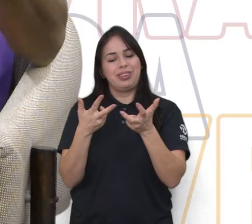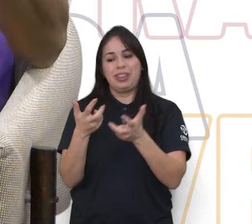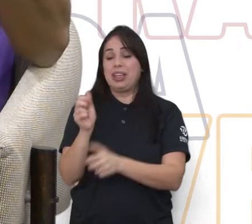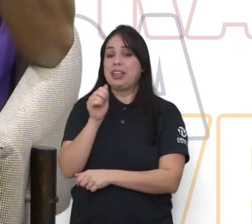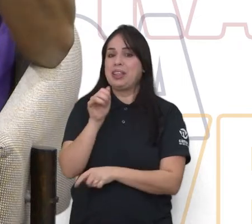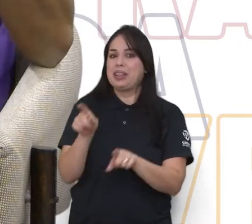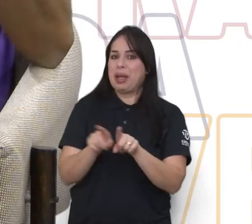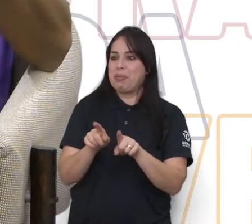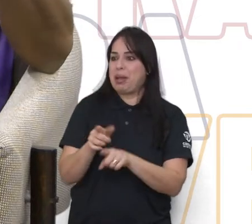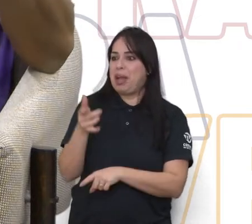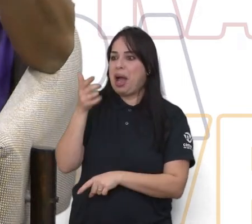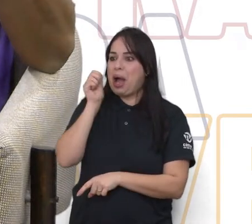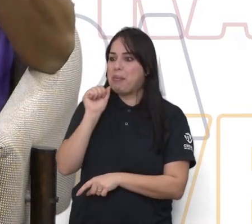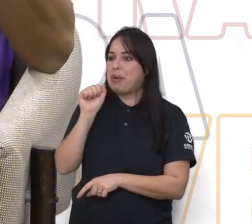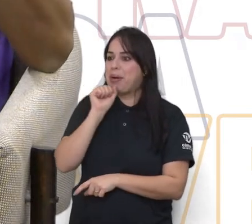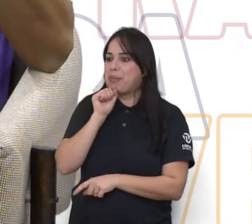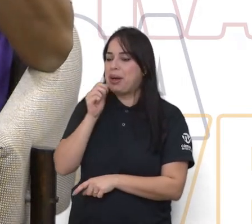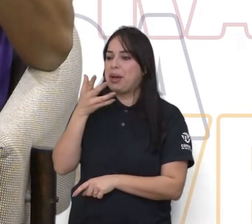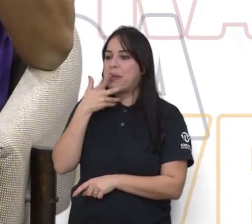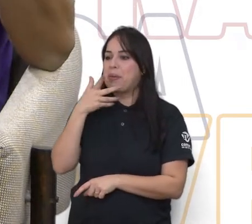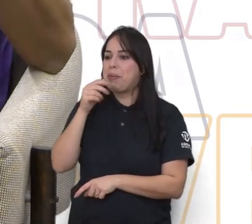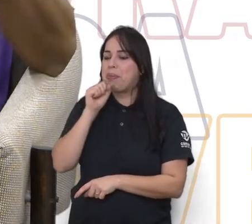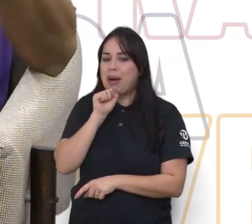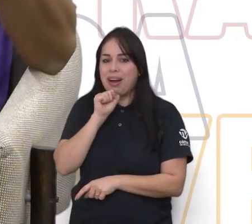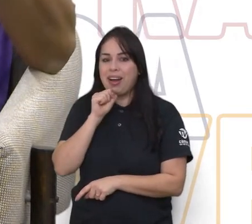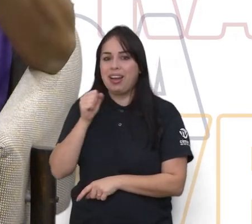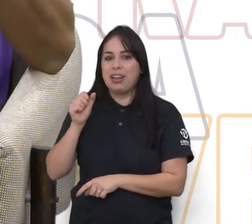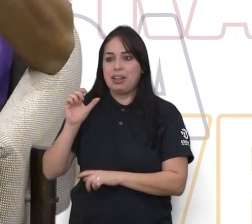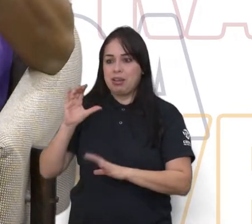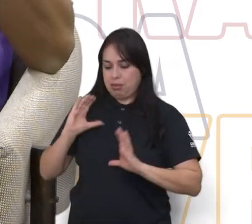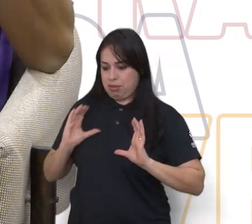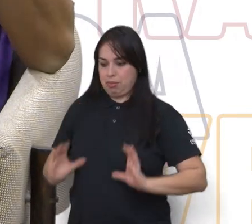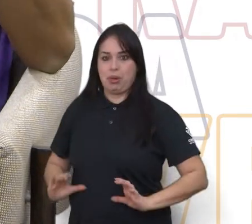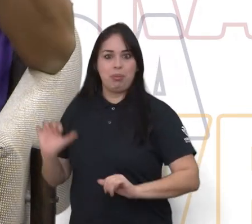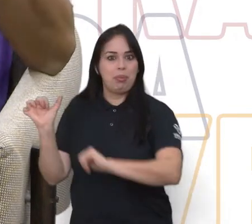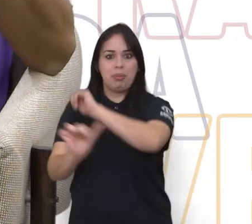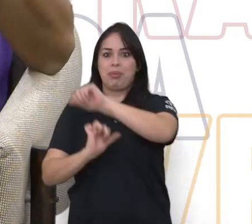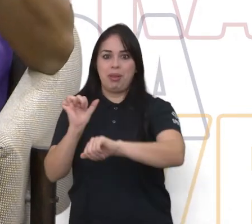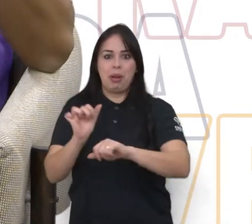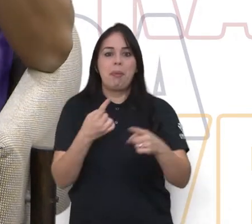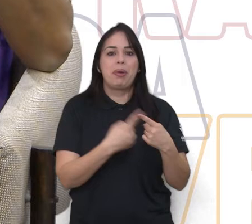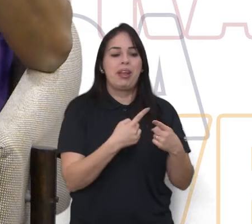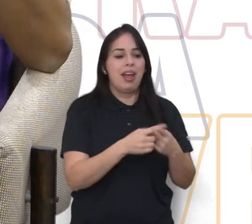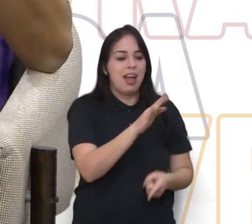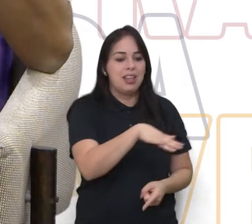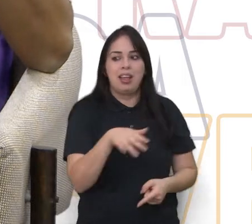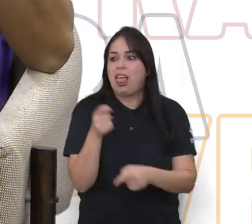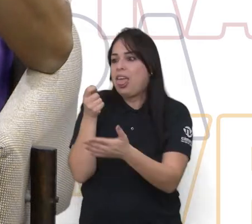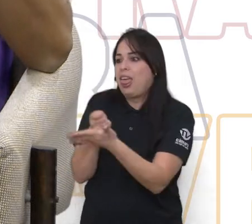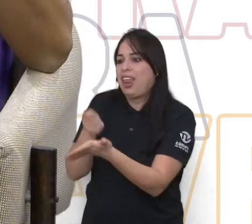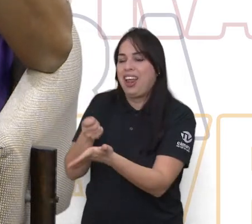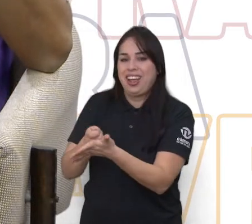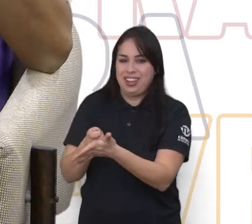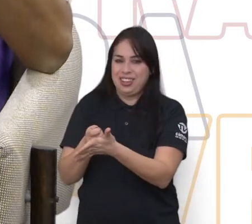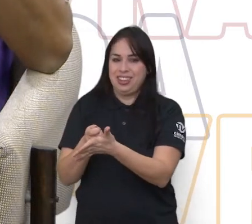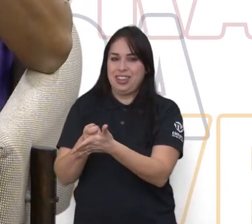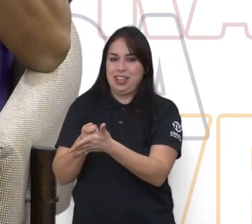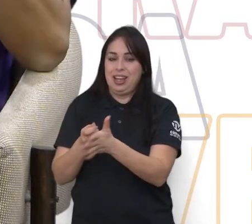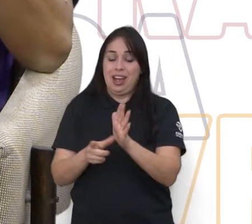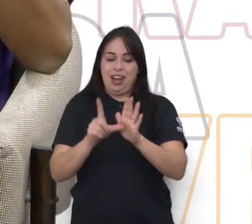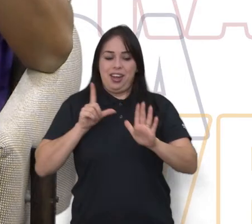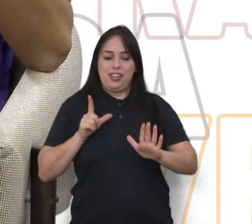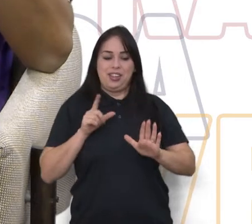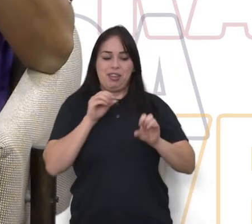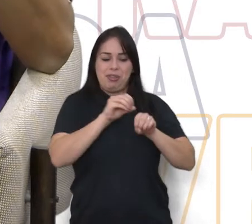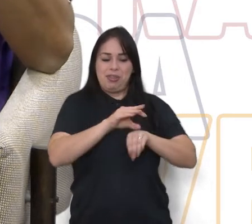a mãe e o pai mudou o comportamento, porque o filho está cobrando essa mudança de comportamento que a gente fala dentro das